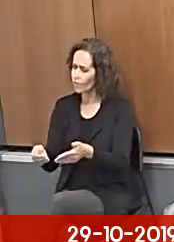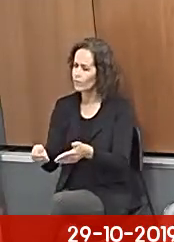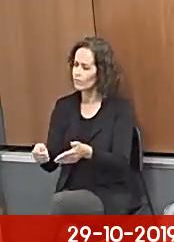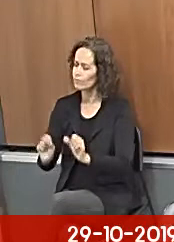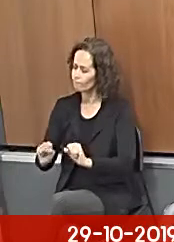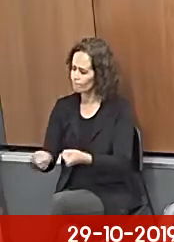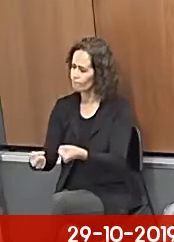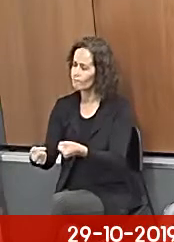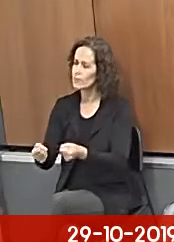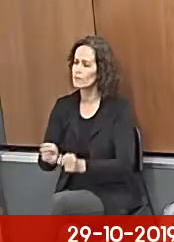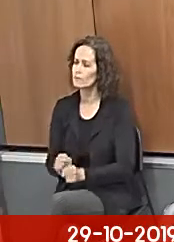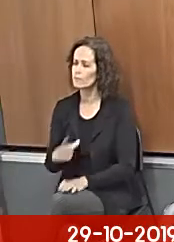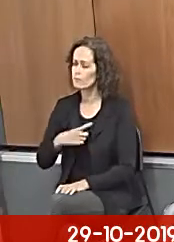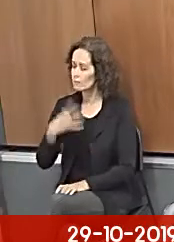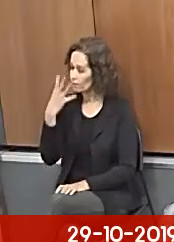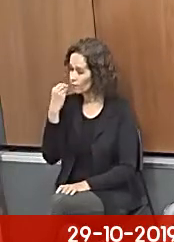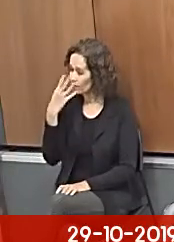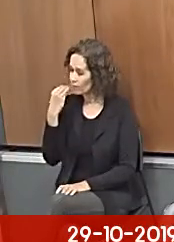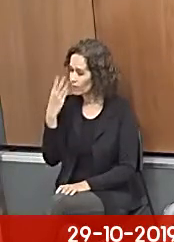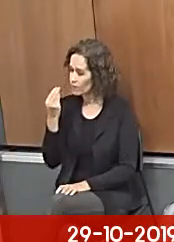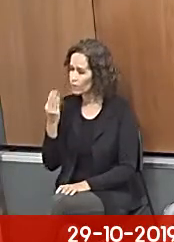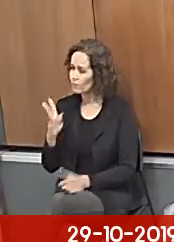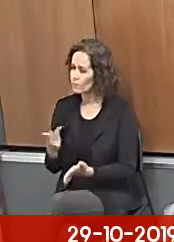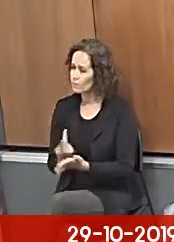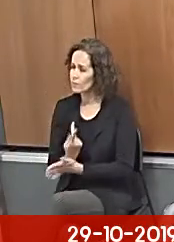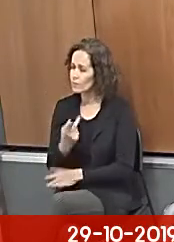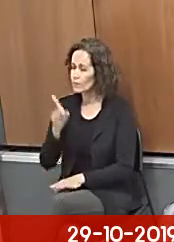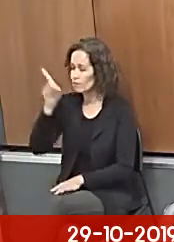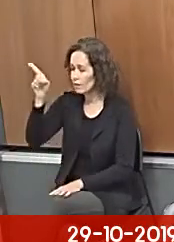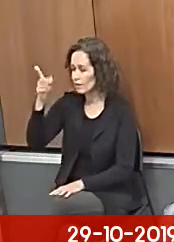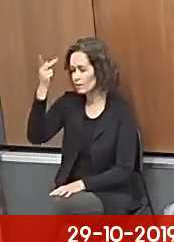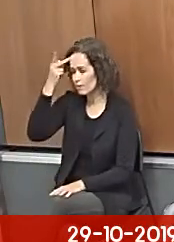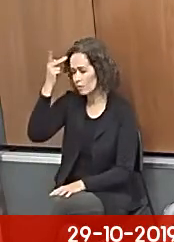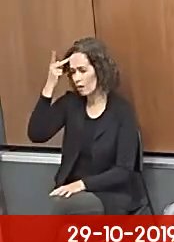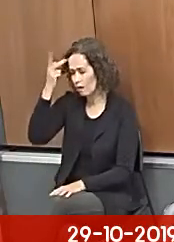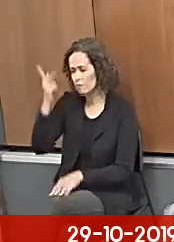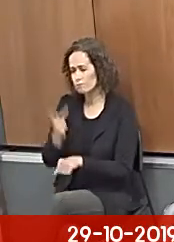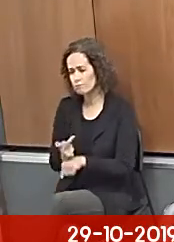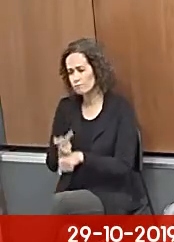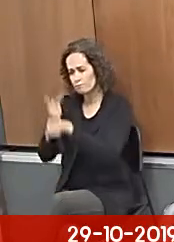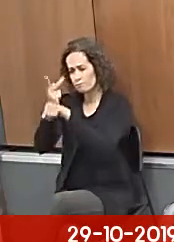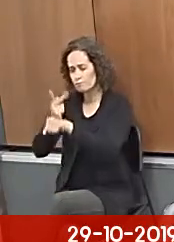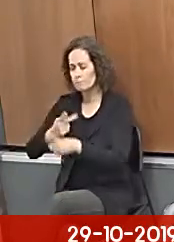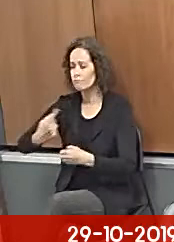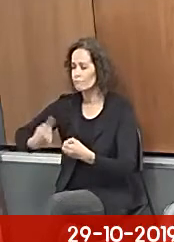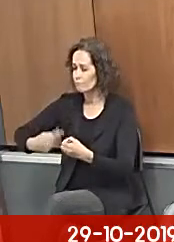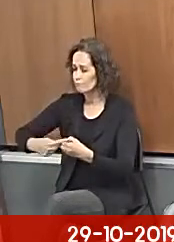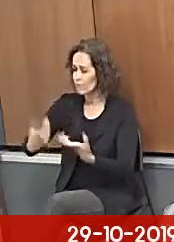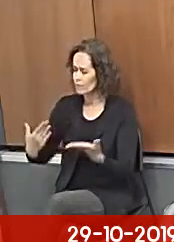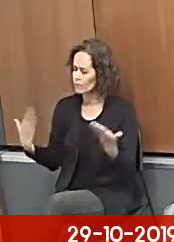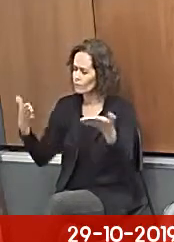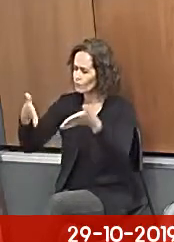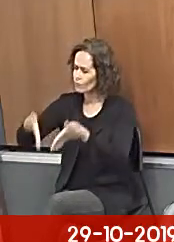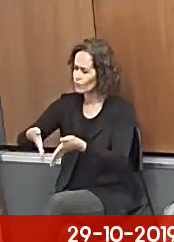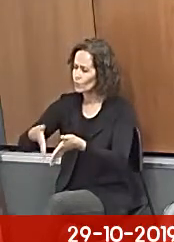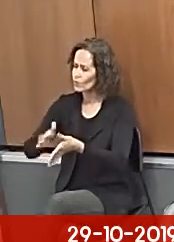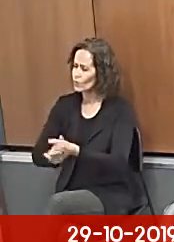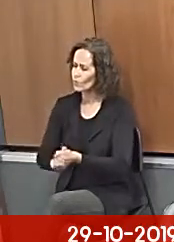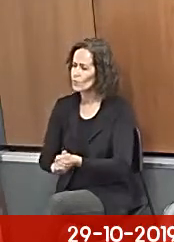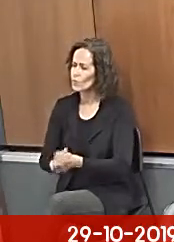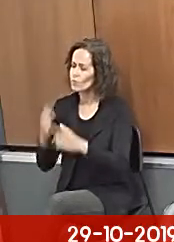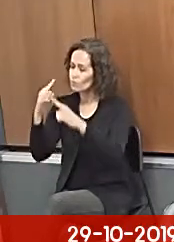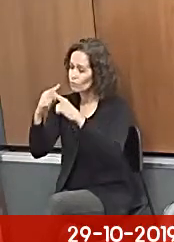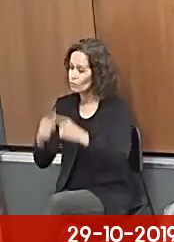Aí uma foto recente de quando a gente foi para São Paulo disputar a Taça da Cidade. A gente chegou na final contra o time